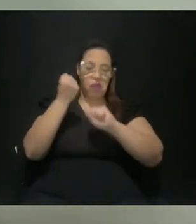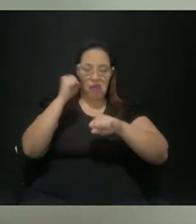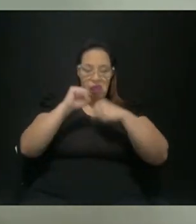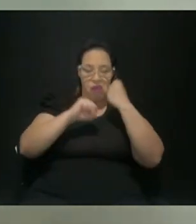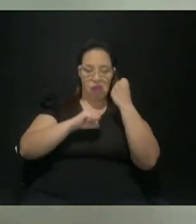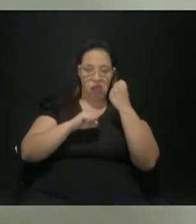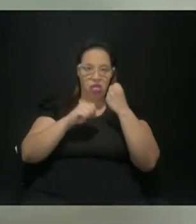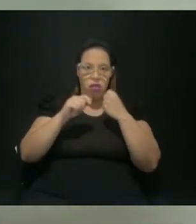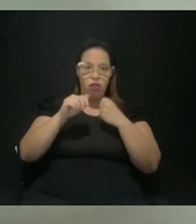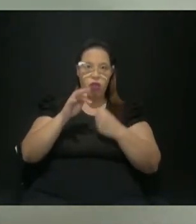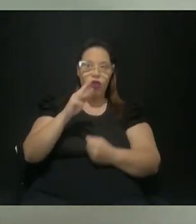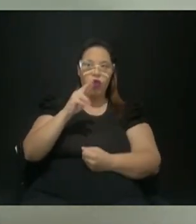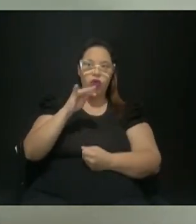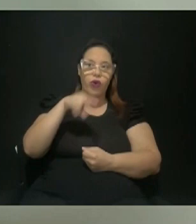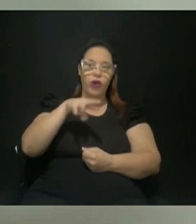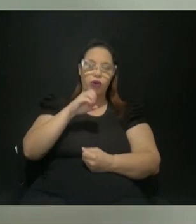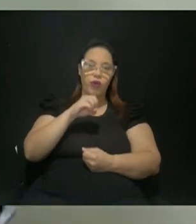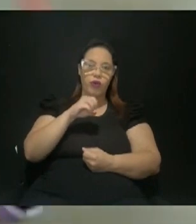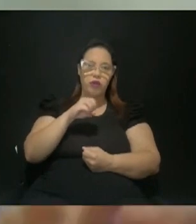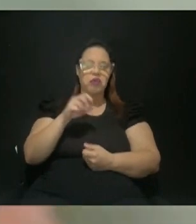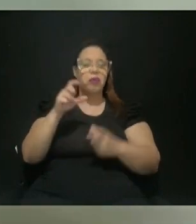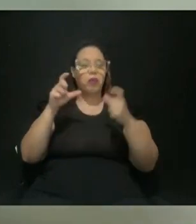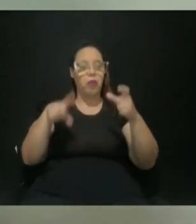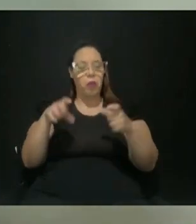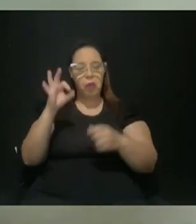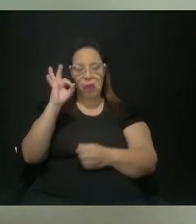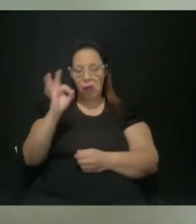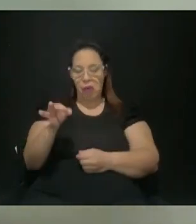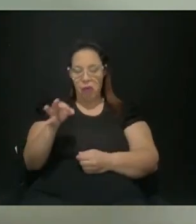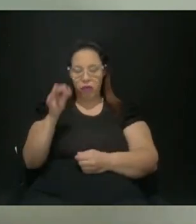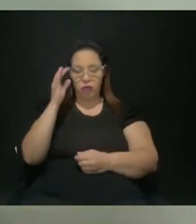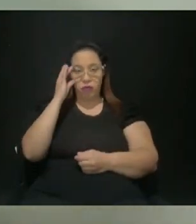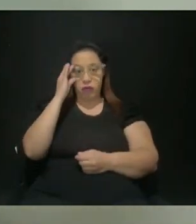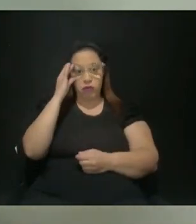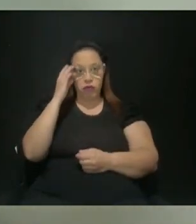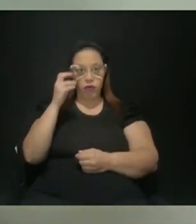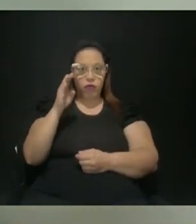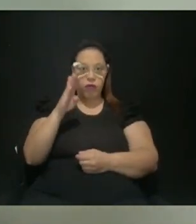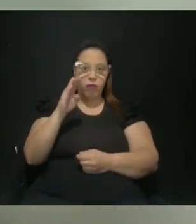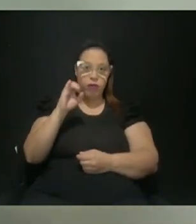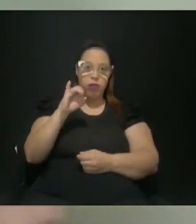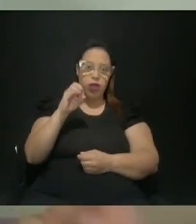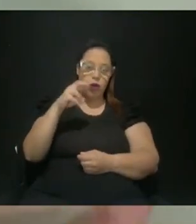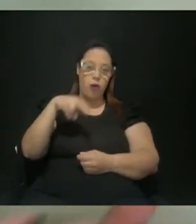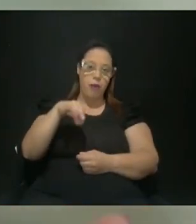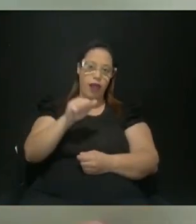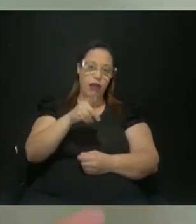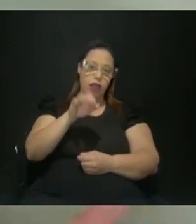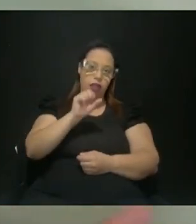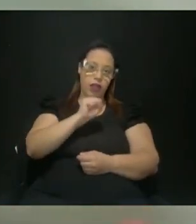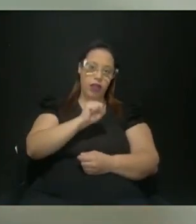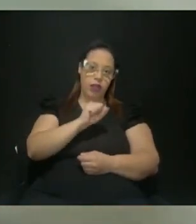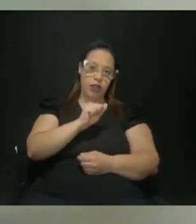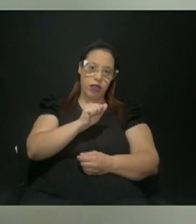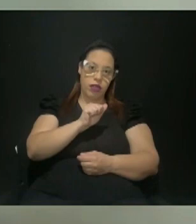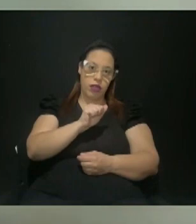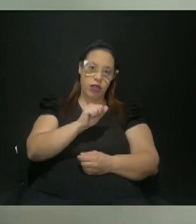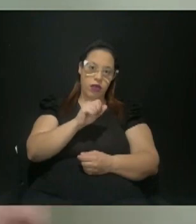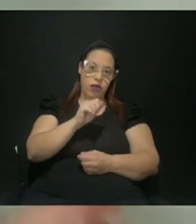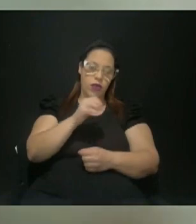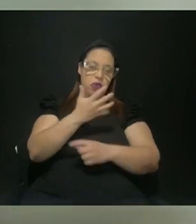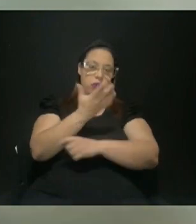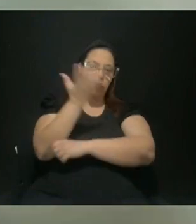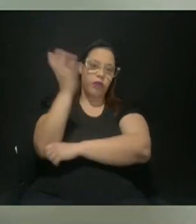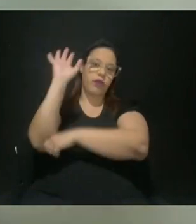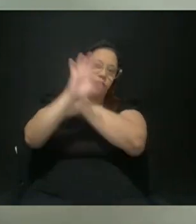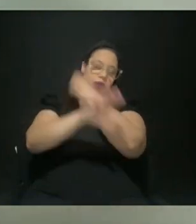forno-fornalha, onde justamente através da biomassa, e a biomassa pode ser florestal, por exemplo, madeira, né,